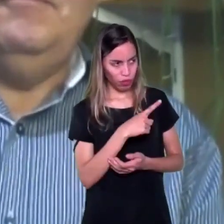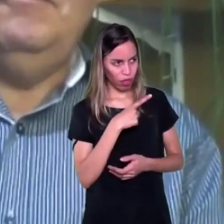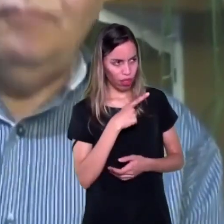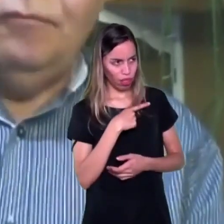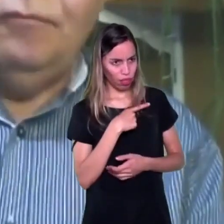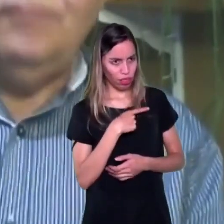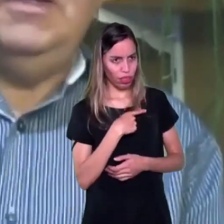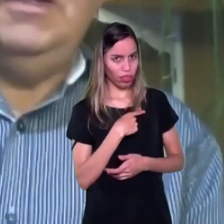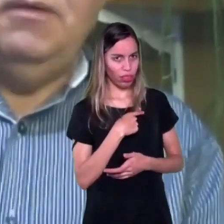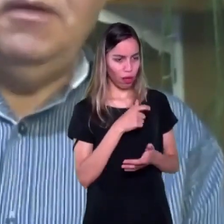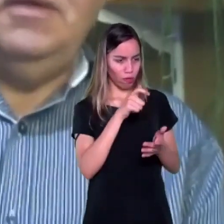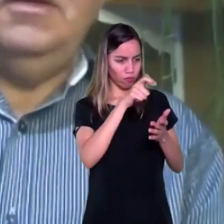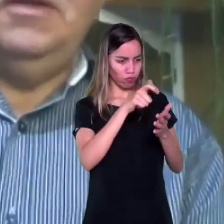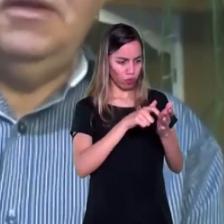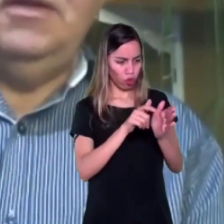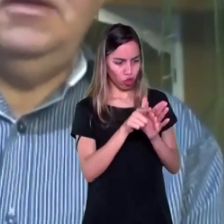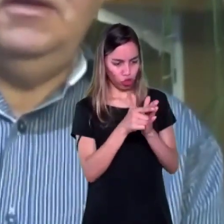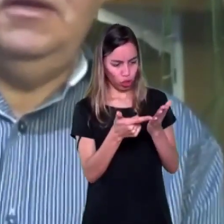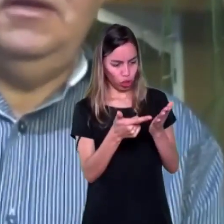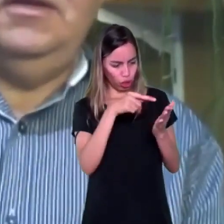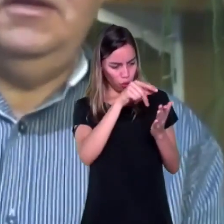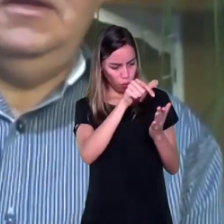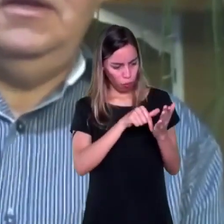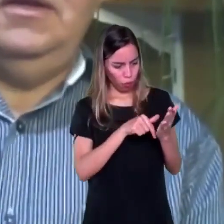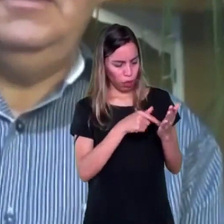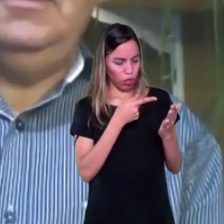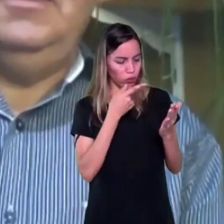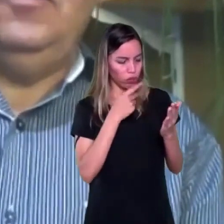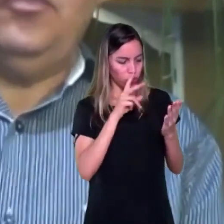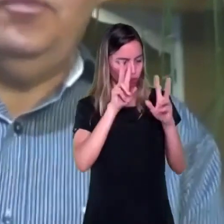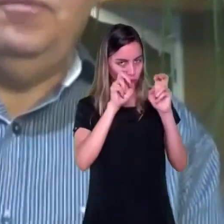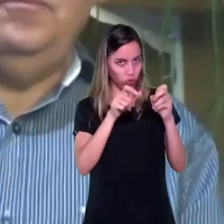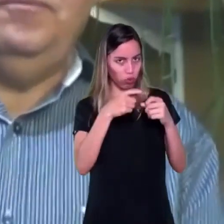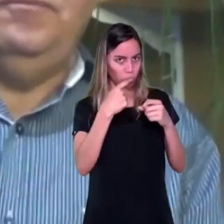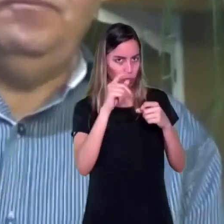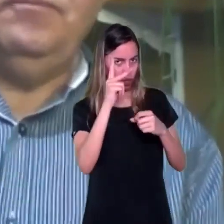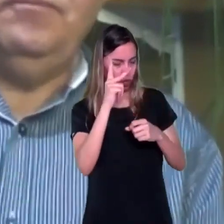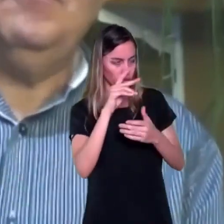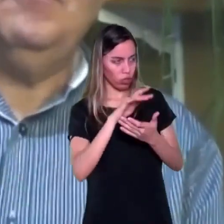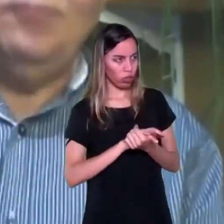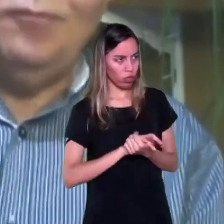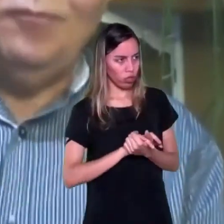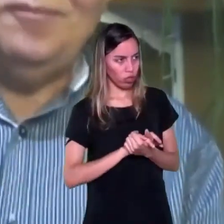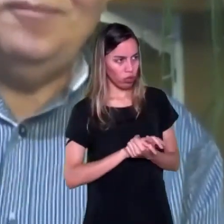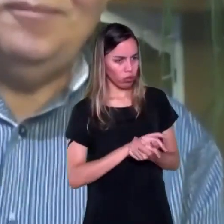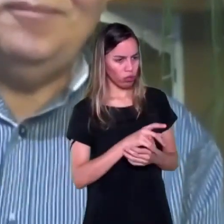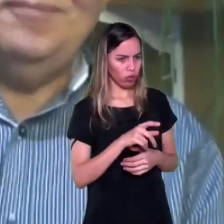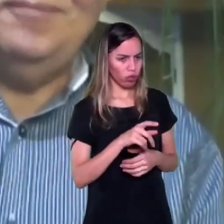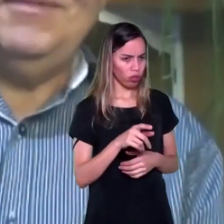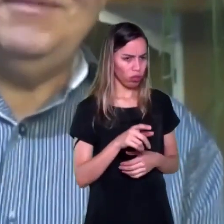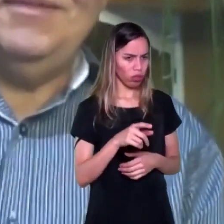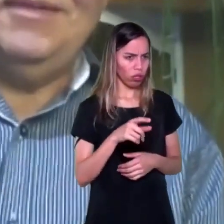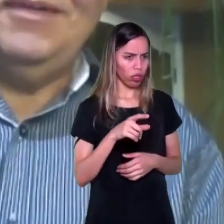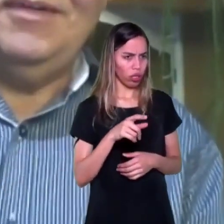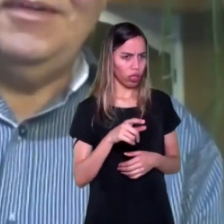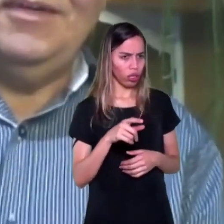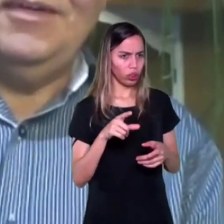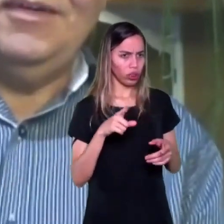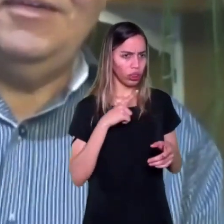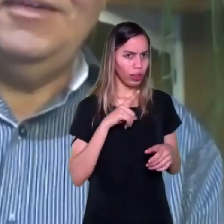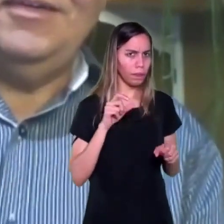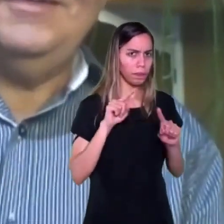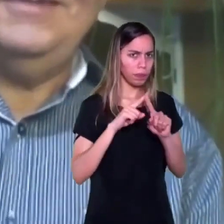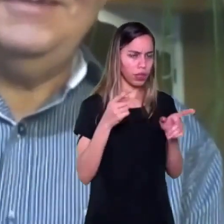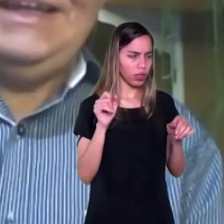há muitos anos, e justamente para resgate, né? O Aqui Tem, Mas Acabou é o nome de uma. Que história é